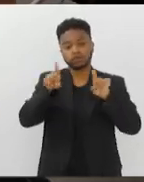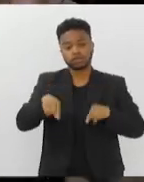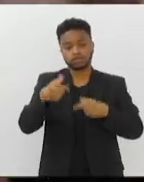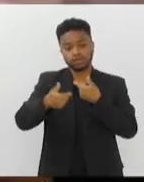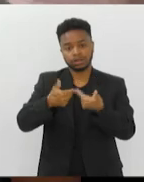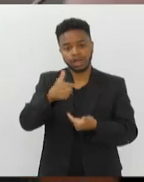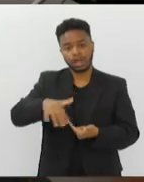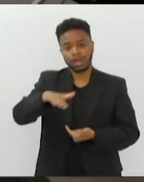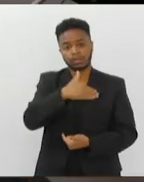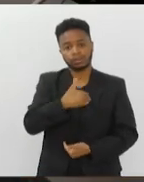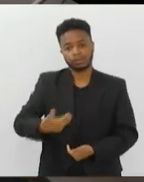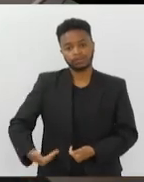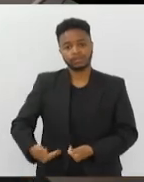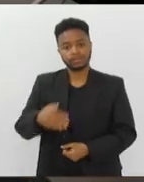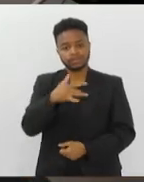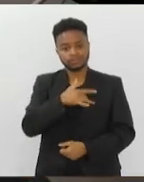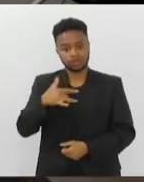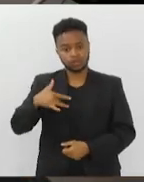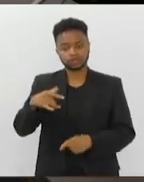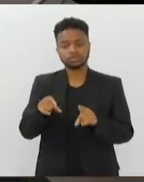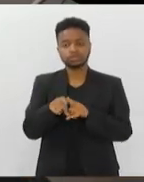saúde, mas também